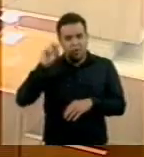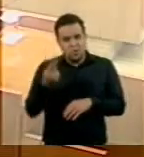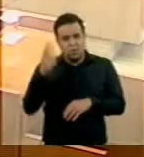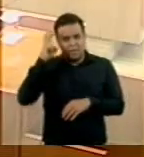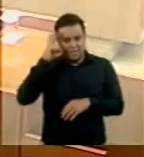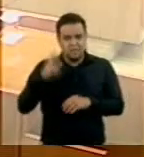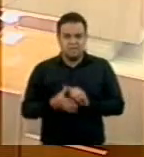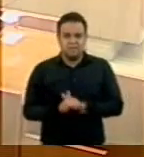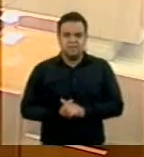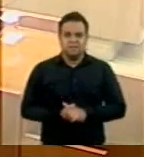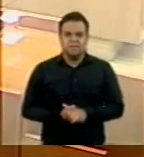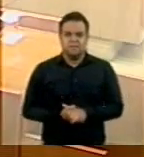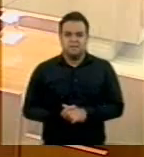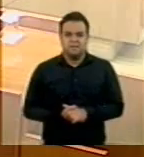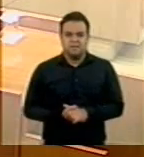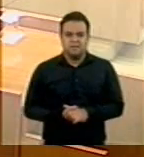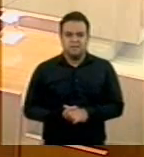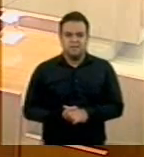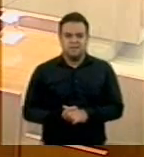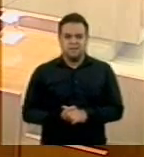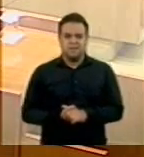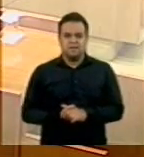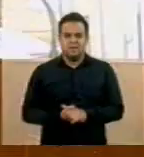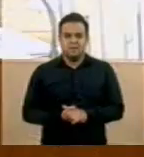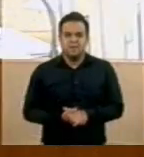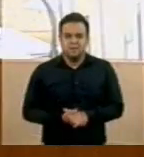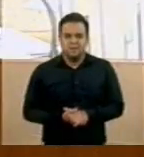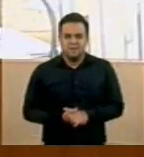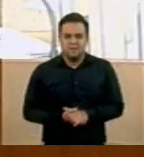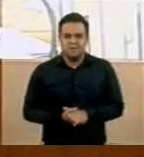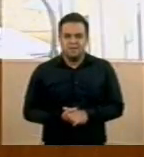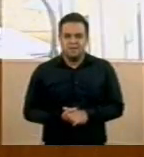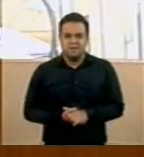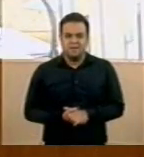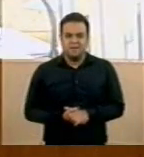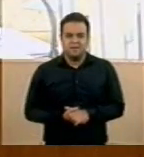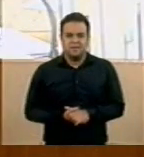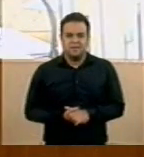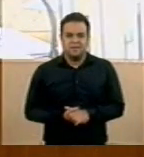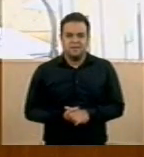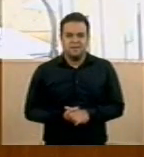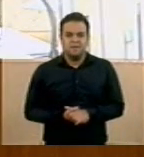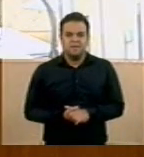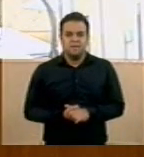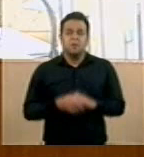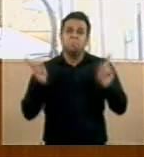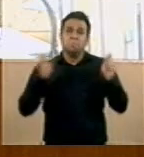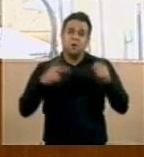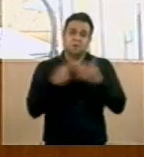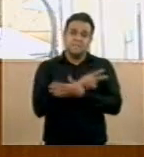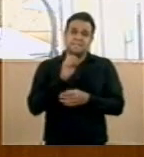Ou no máximo quinta. Pode, ministro, presidente, Vossa Excelência já foi e sabe. Pode acontecer tudo. Se eu coloco